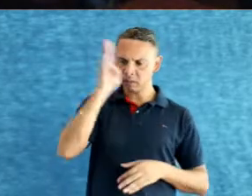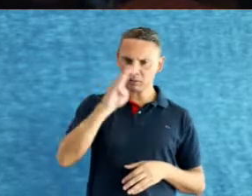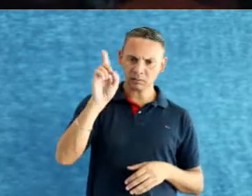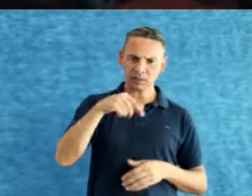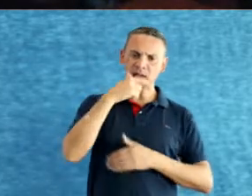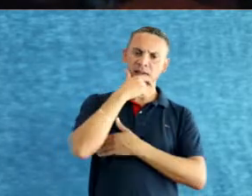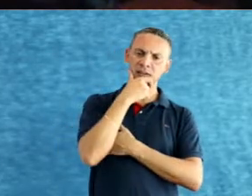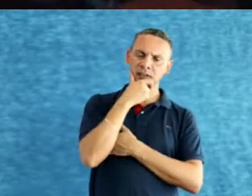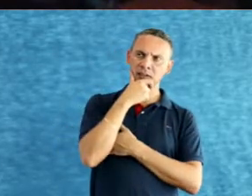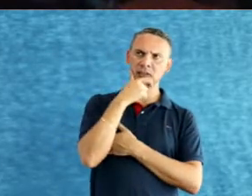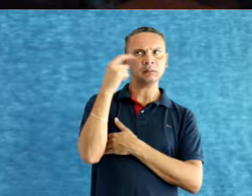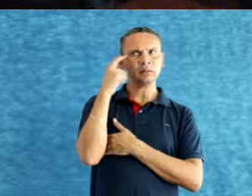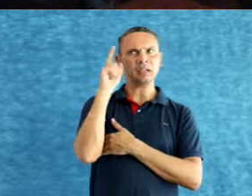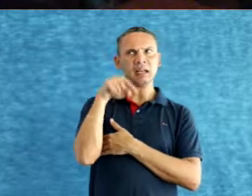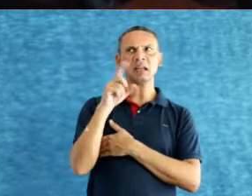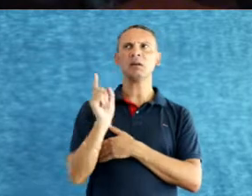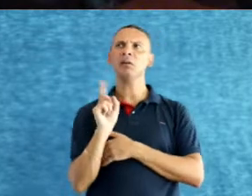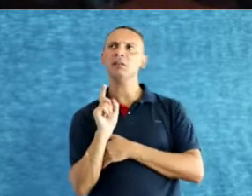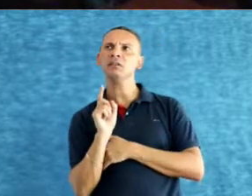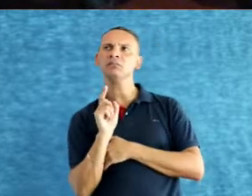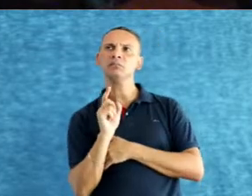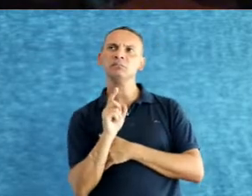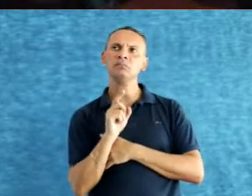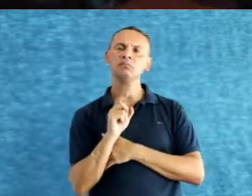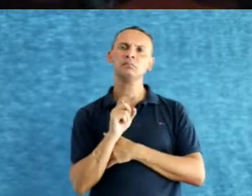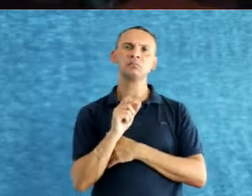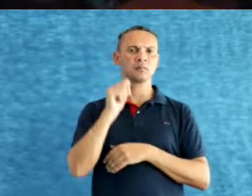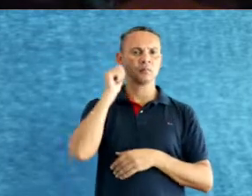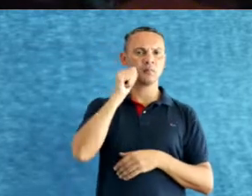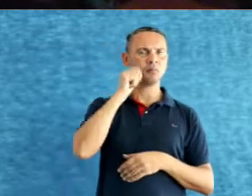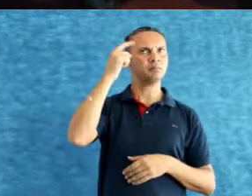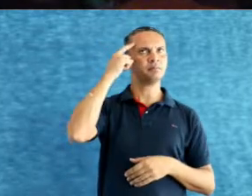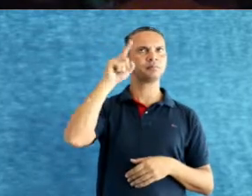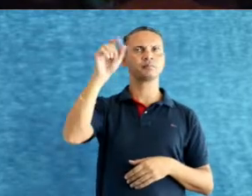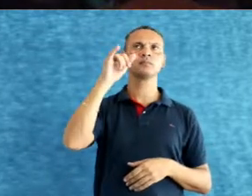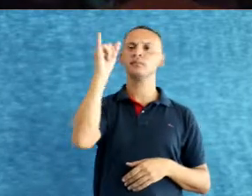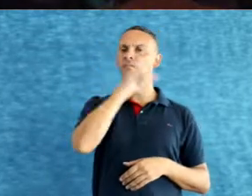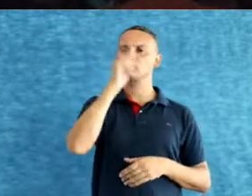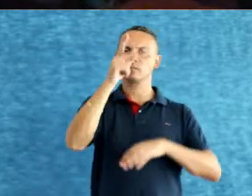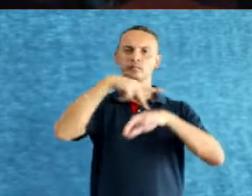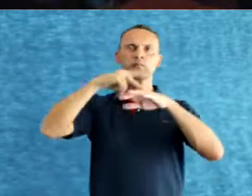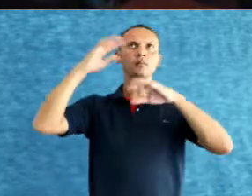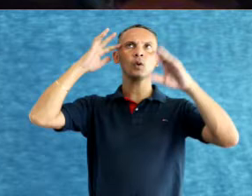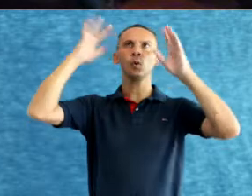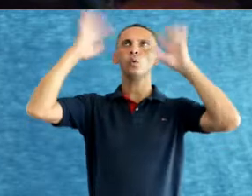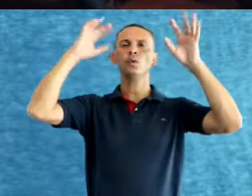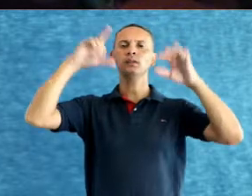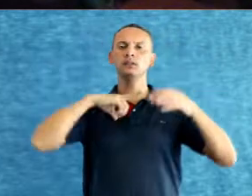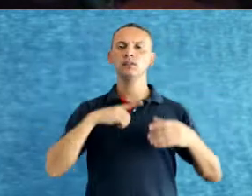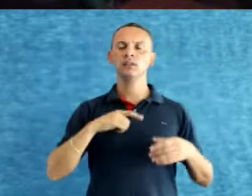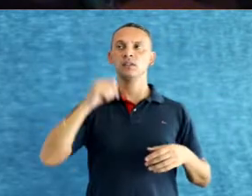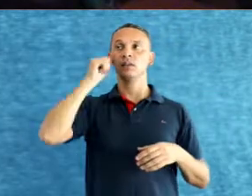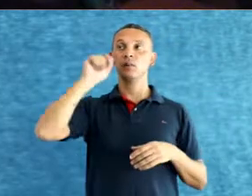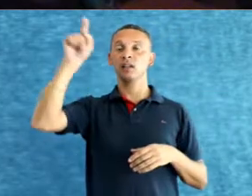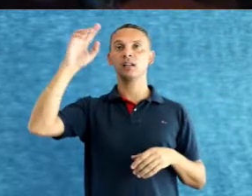texto de Nízia é sobre a Revolução Italiana. A Revolução, ela vive na Itália 3